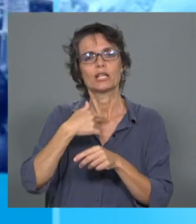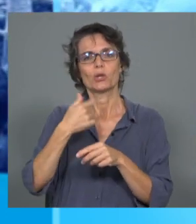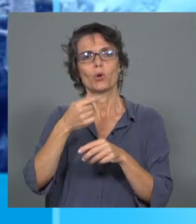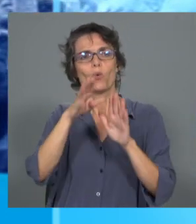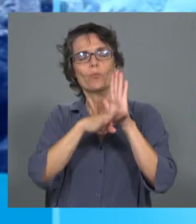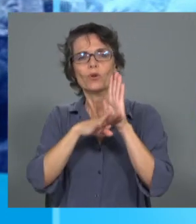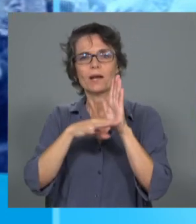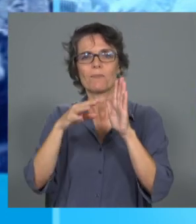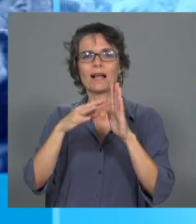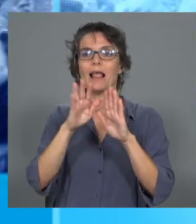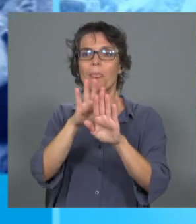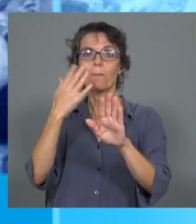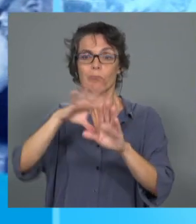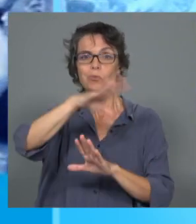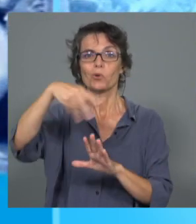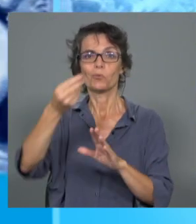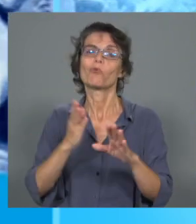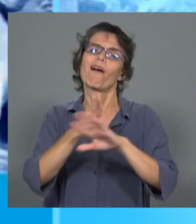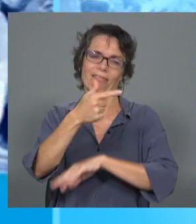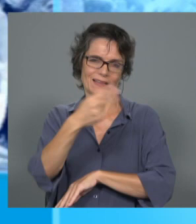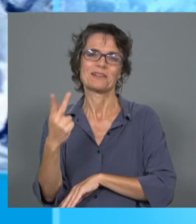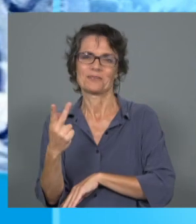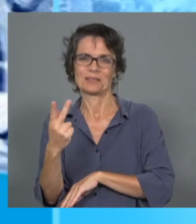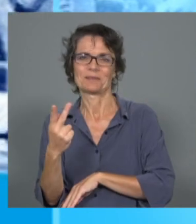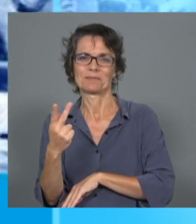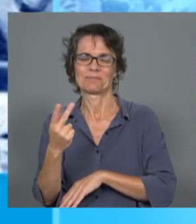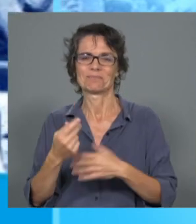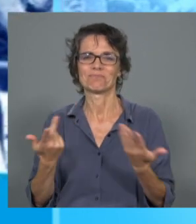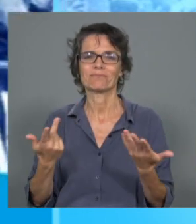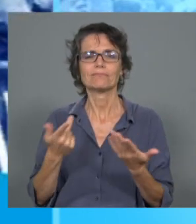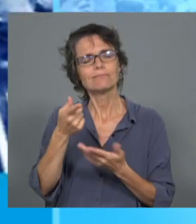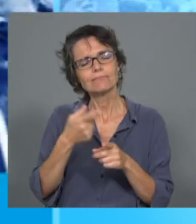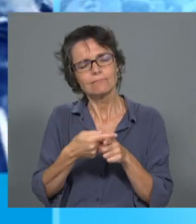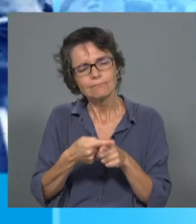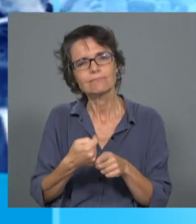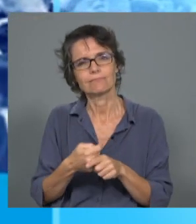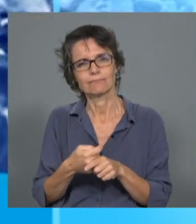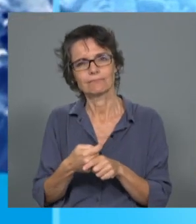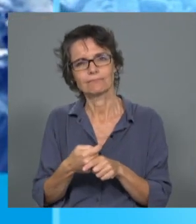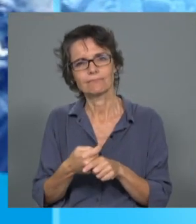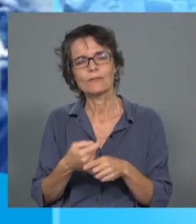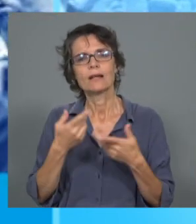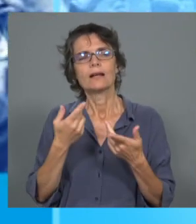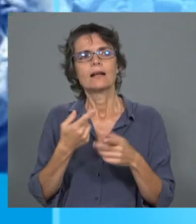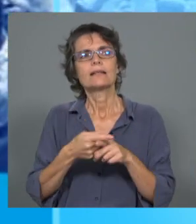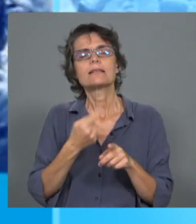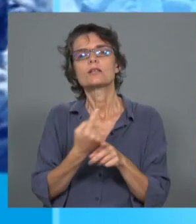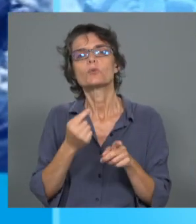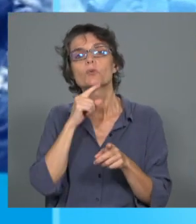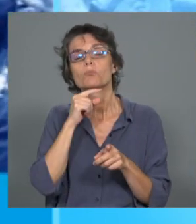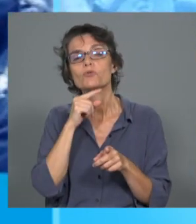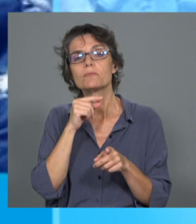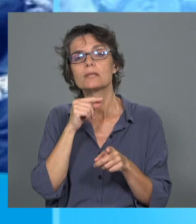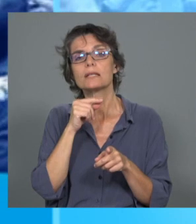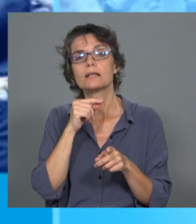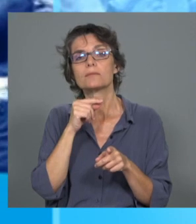é muito interessante. Lá está, a palavra interessante. É muito interessante e pode servir talvez para ultrapassar, dá